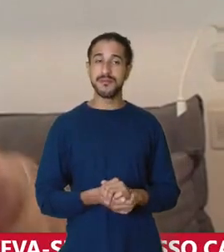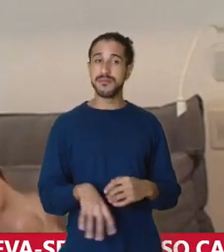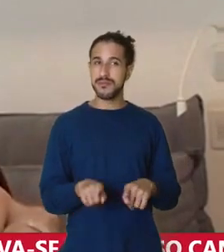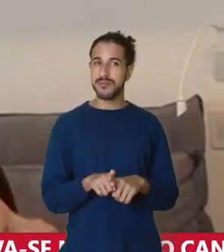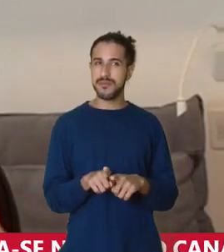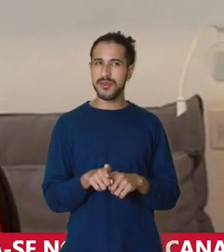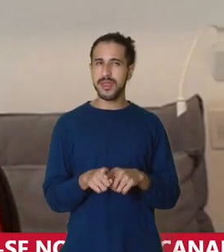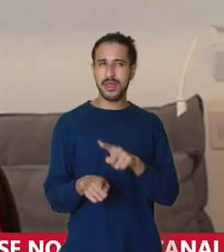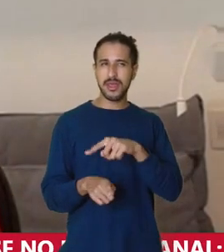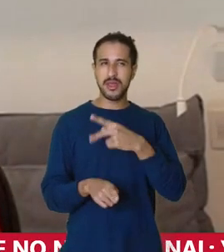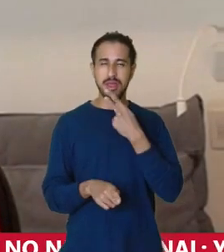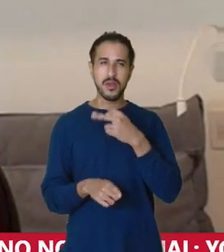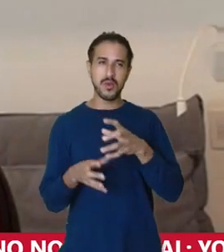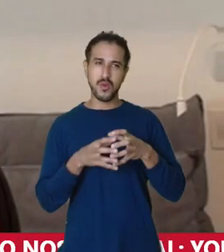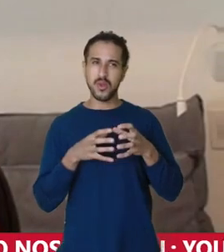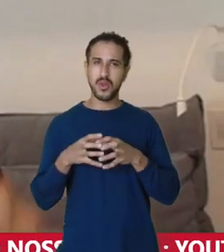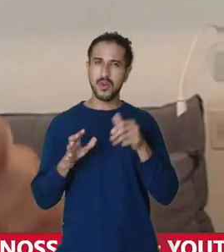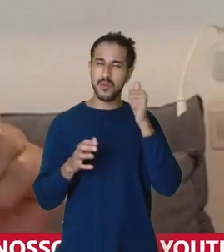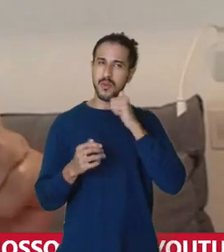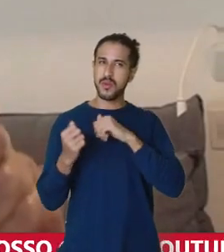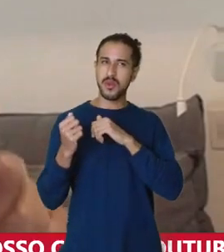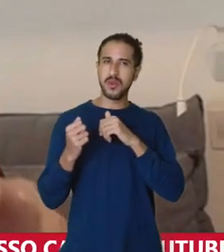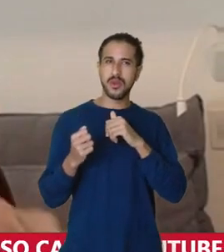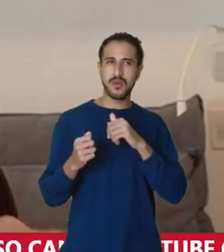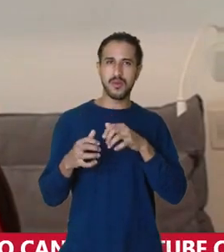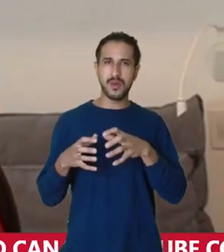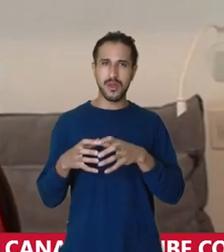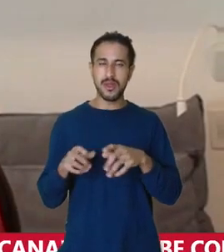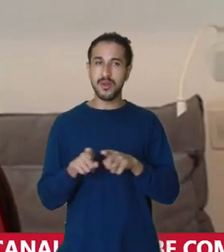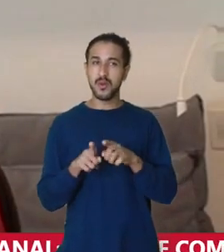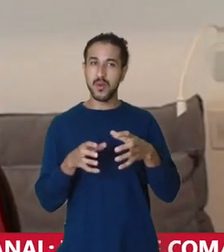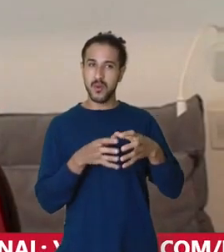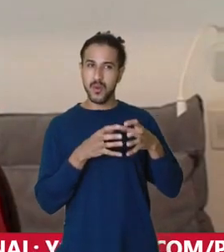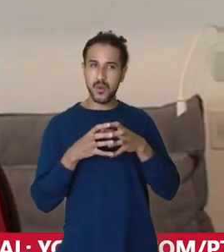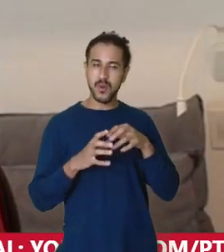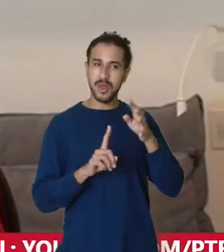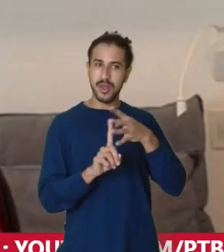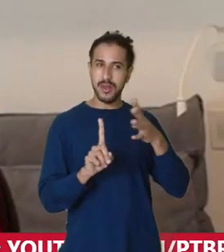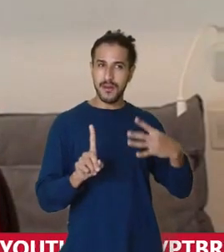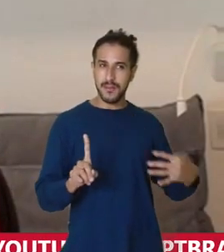inclusive, situam os movimentos feministas e os movimentos